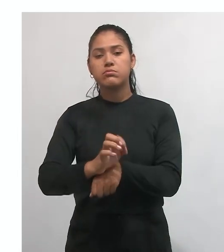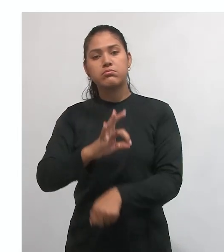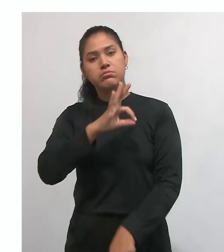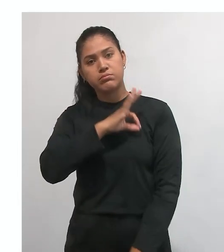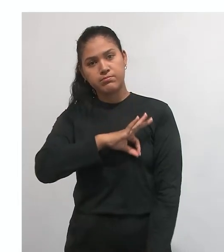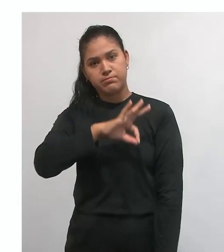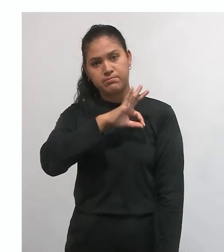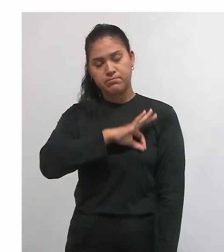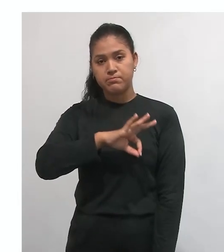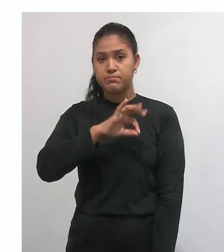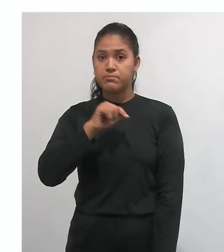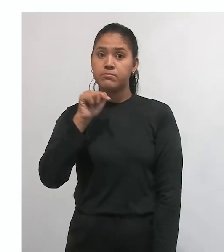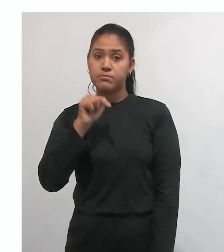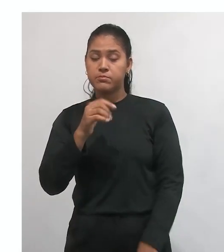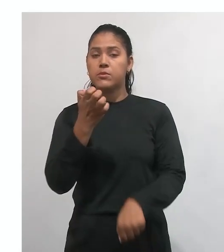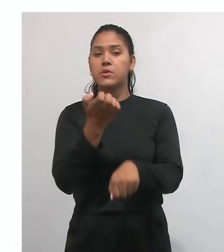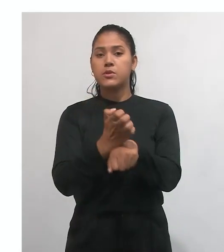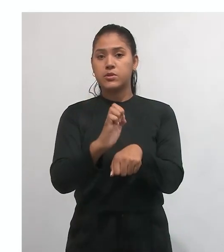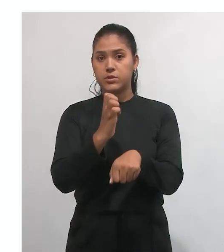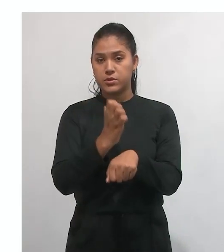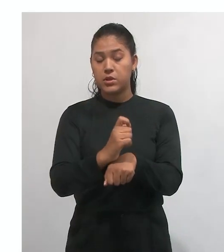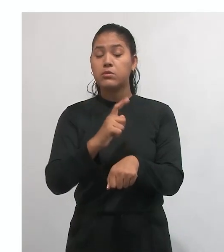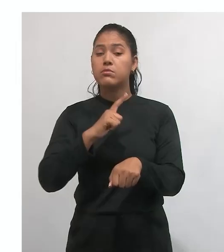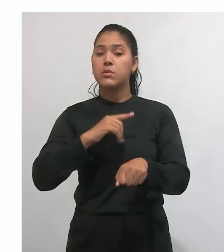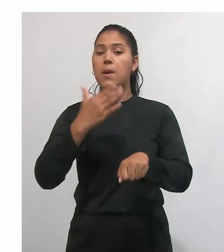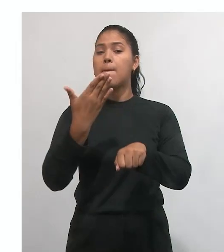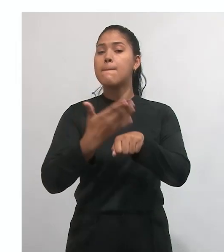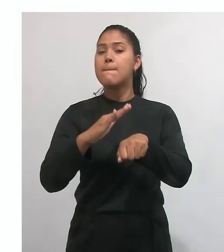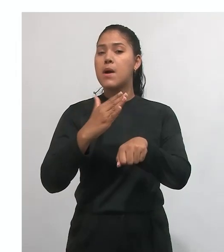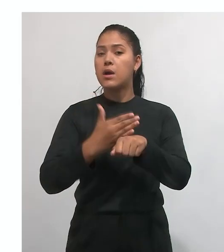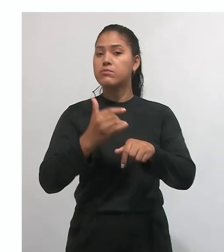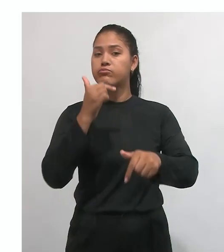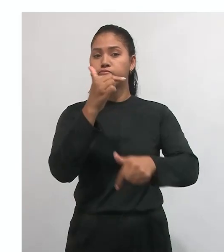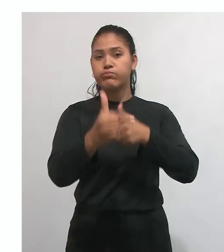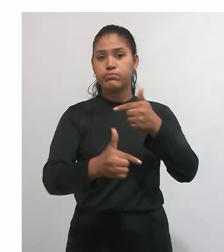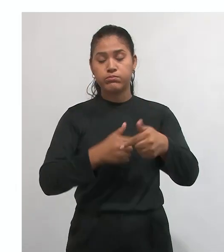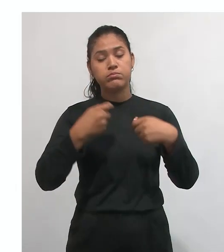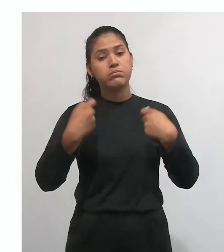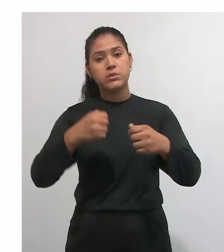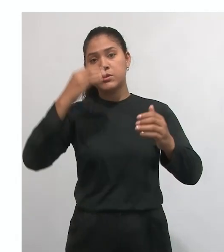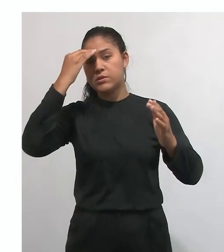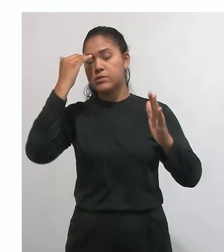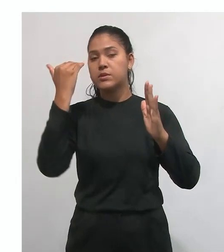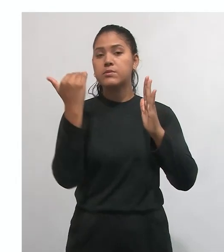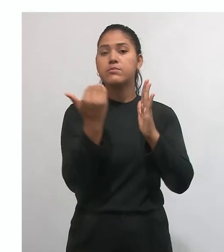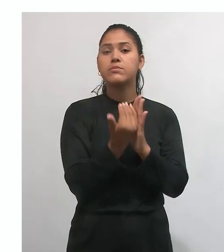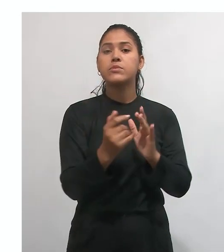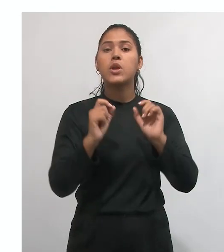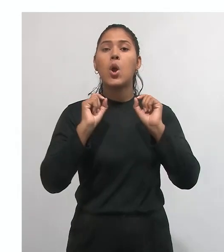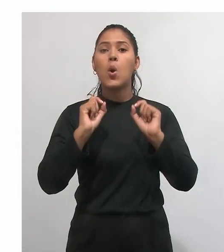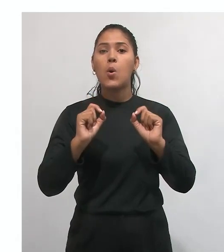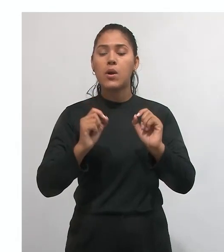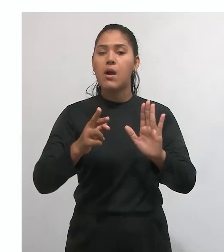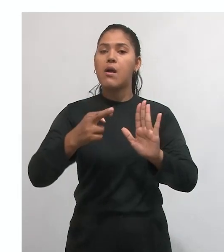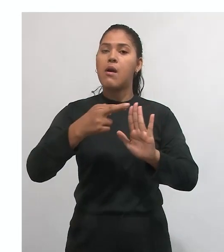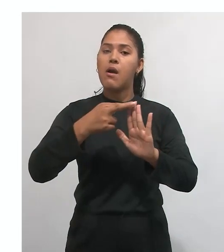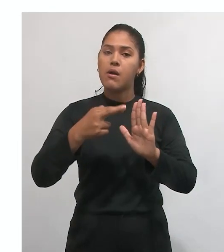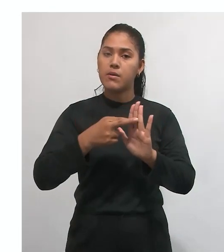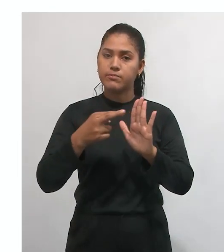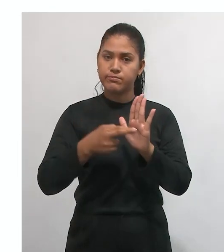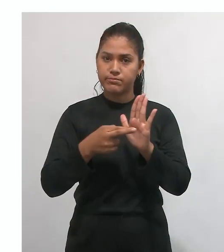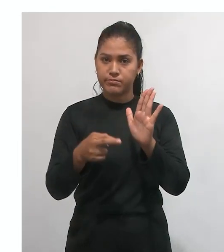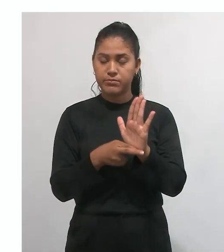seguinte maneira, que as atividades a serem desenvolvidas no estágio devem estar em consonância com o que estabelece